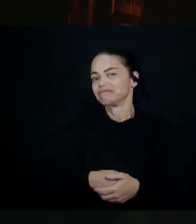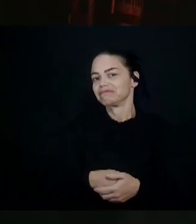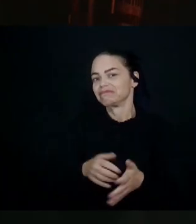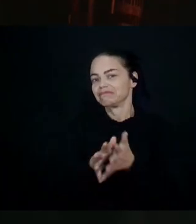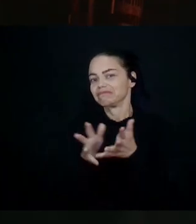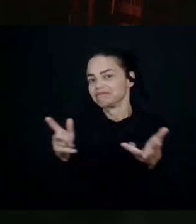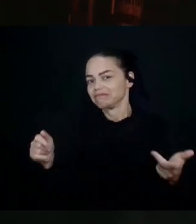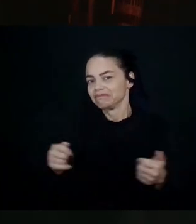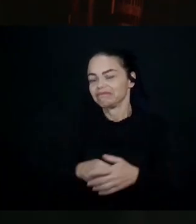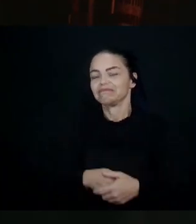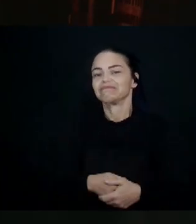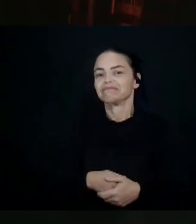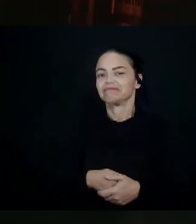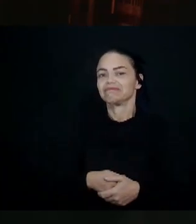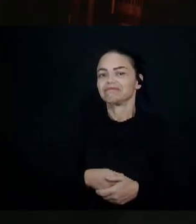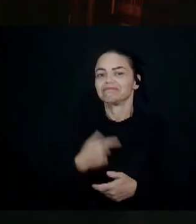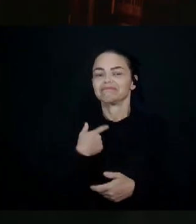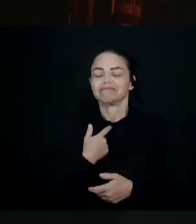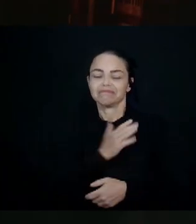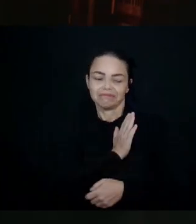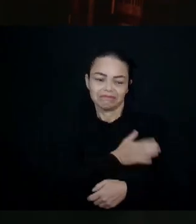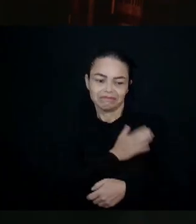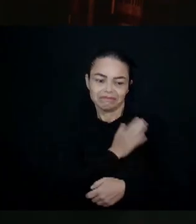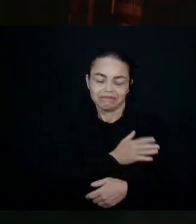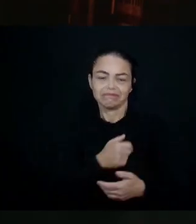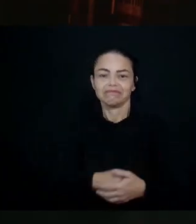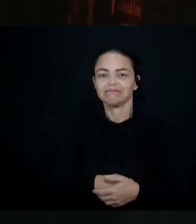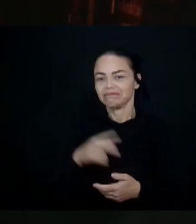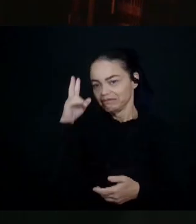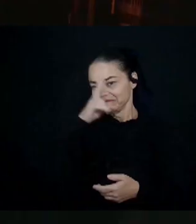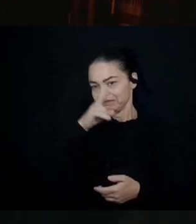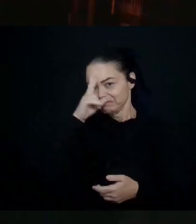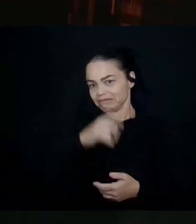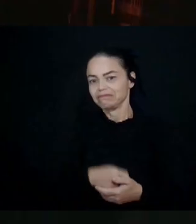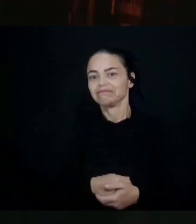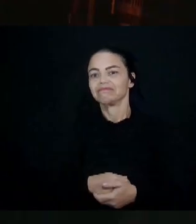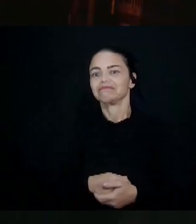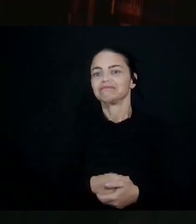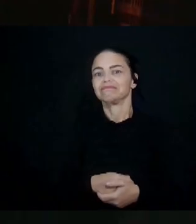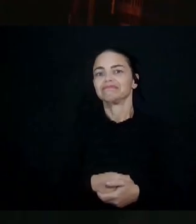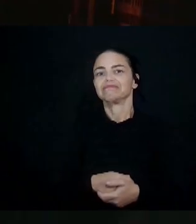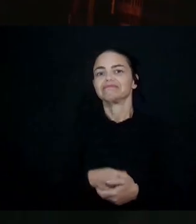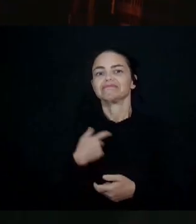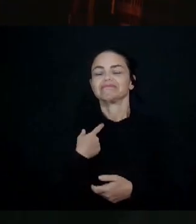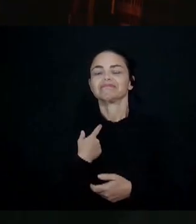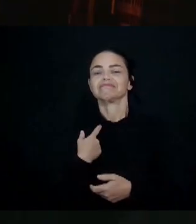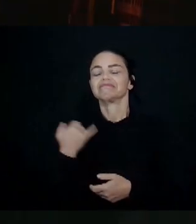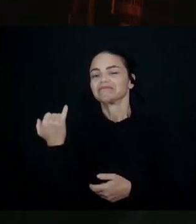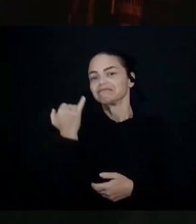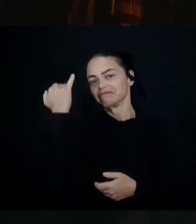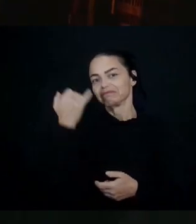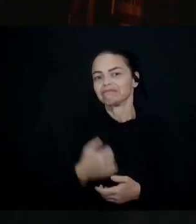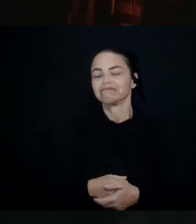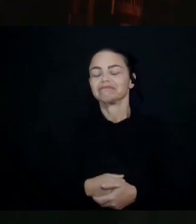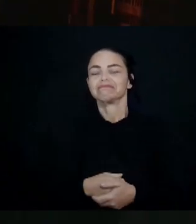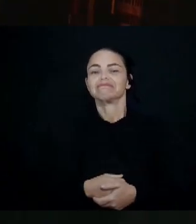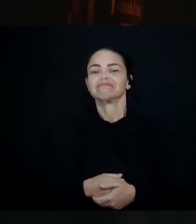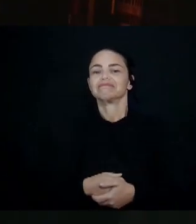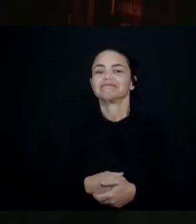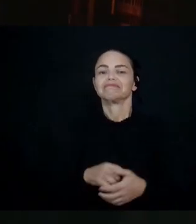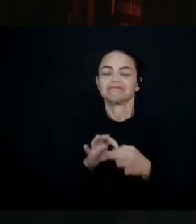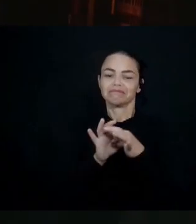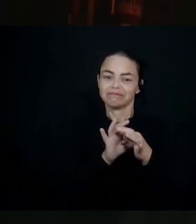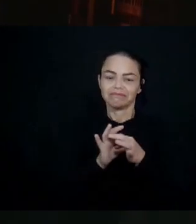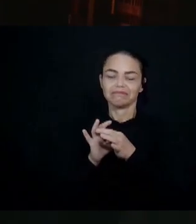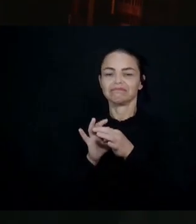né, no seu coração, na sua memória, e eu acho que é isso que vale, a gente estar em conexão